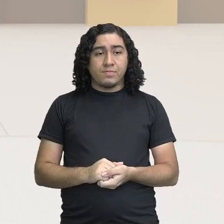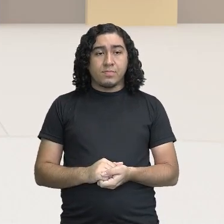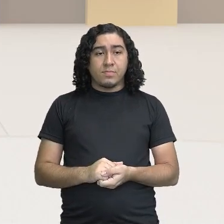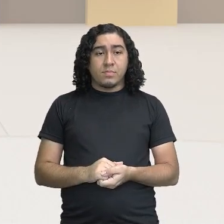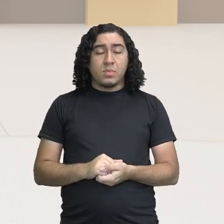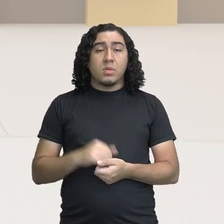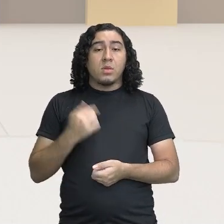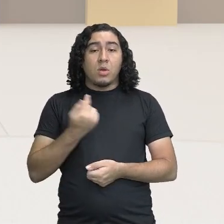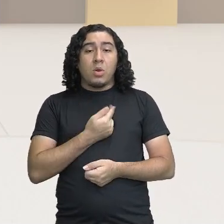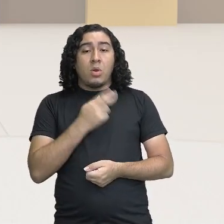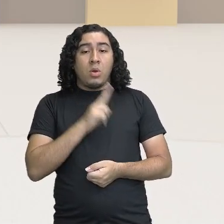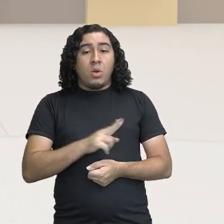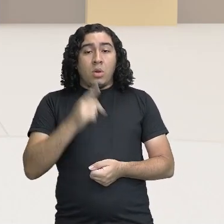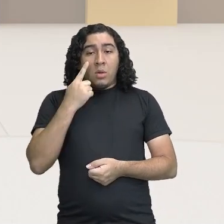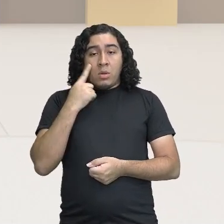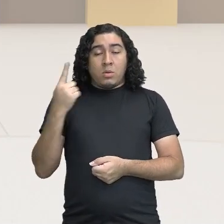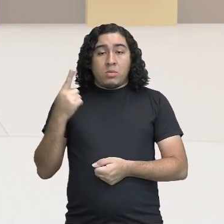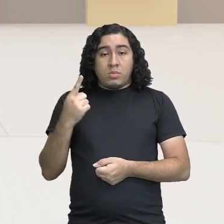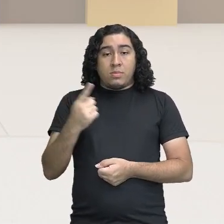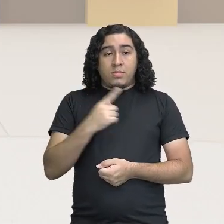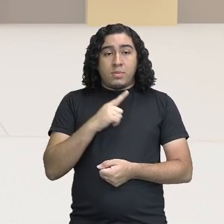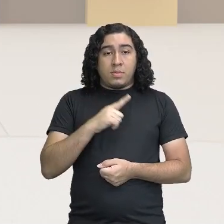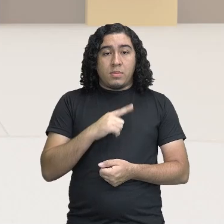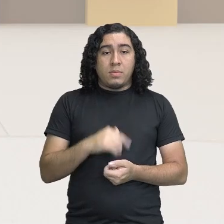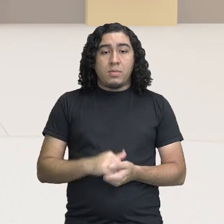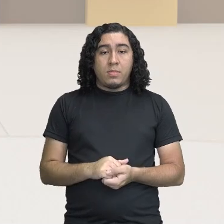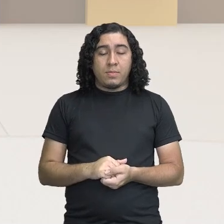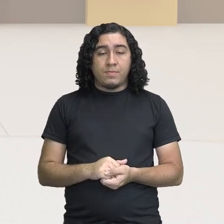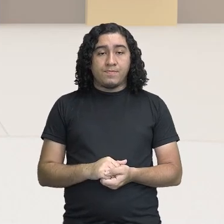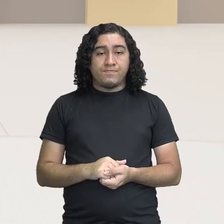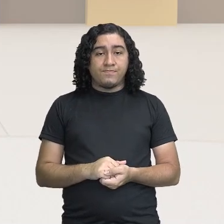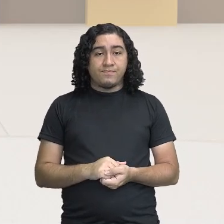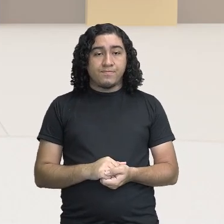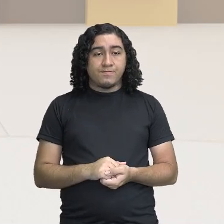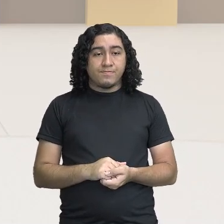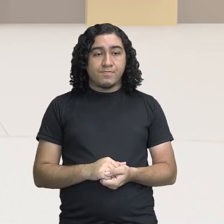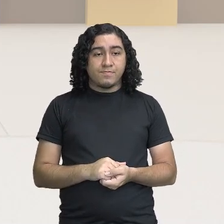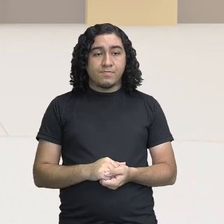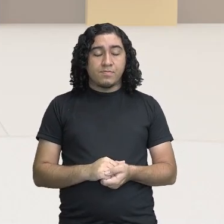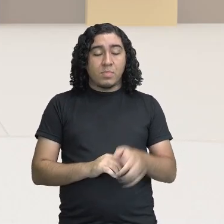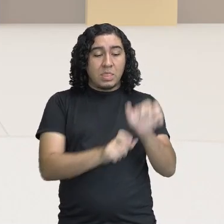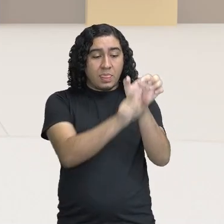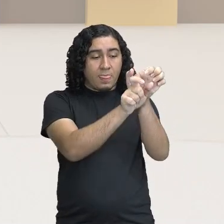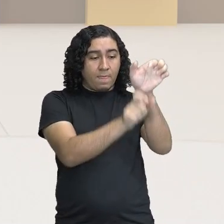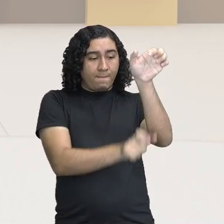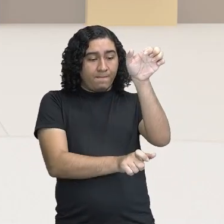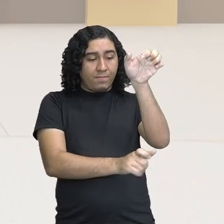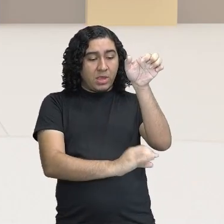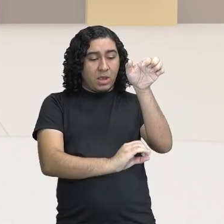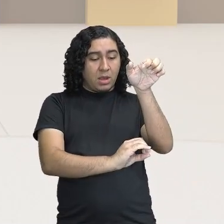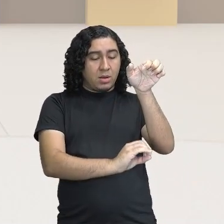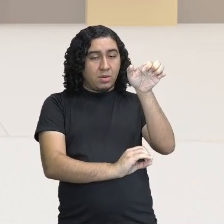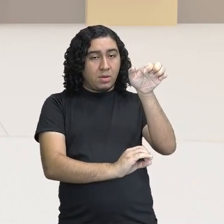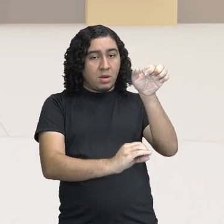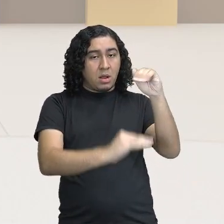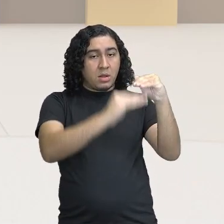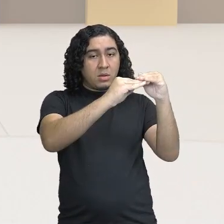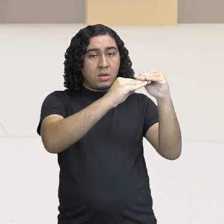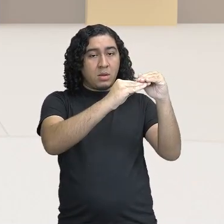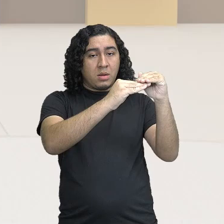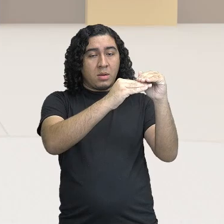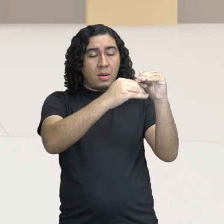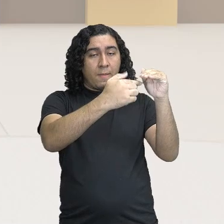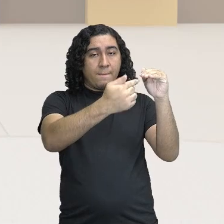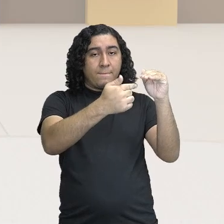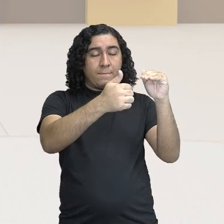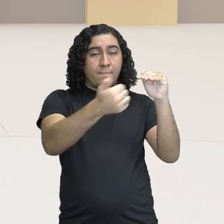esses intervalos. Observe aqui que no eixo aqui vertical, sobre os quilômetros quadrados, vai de 0 até 1.250. Então,